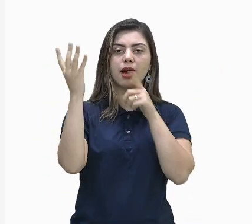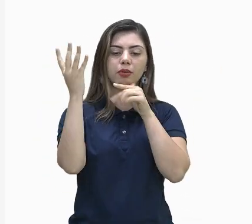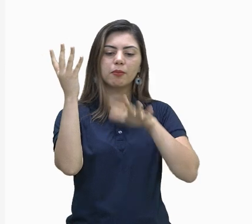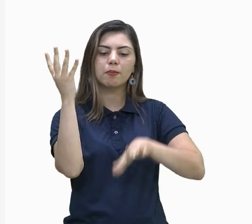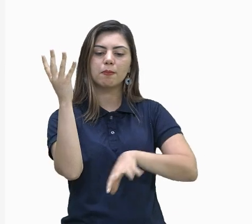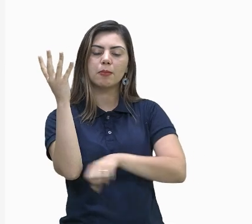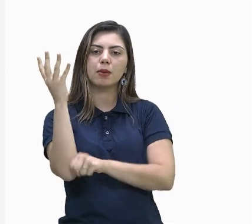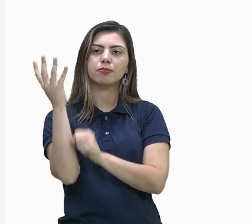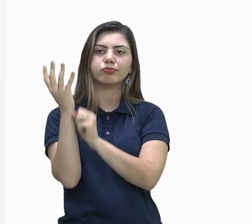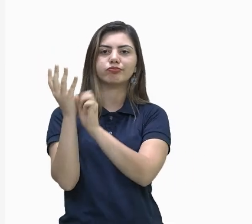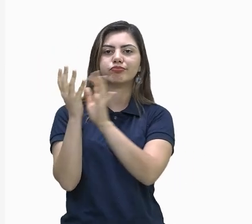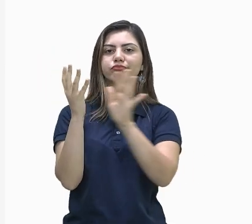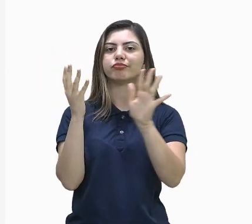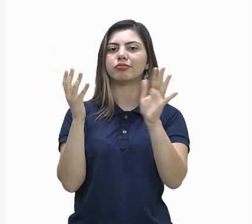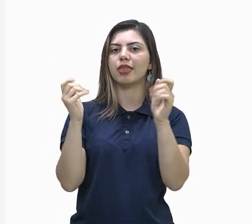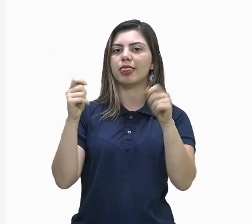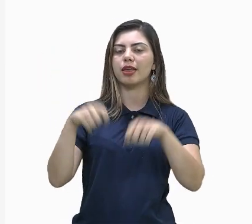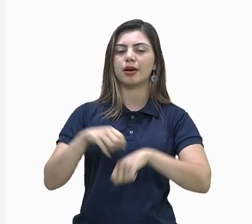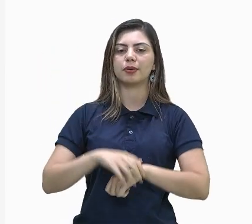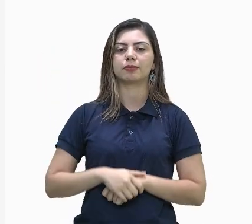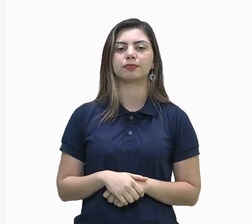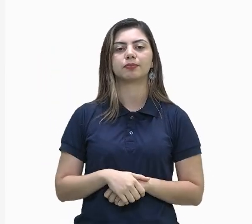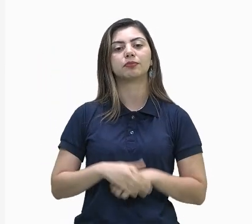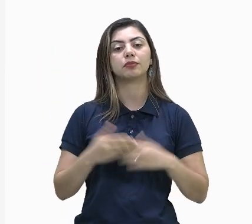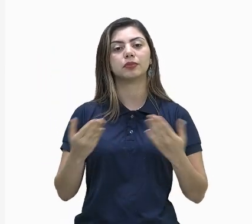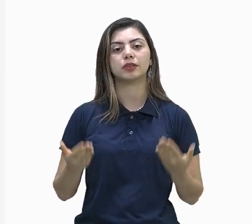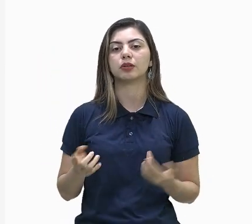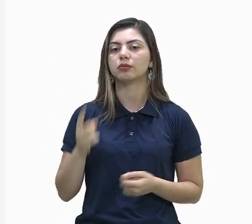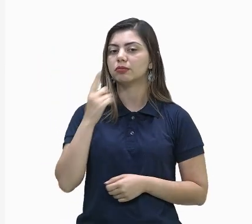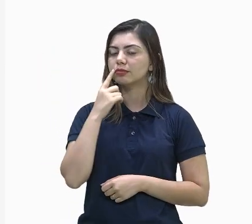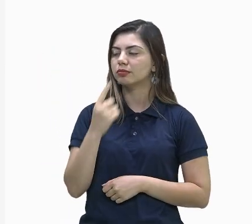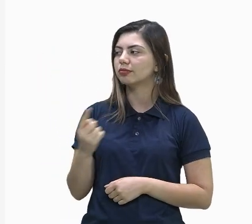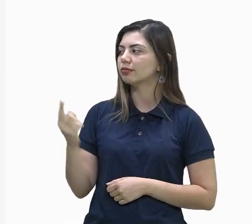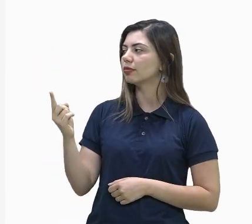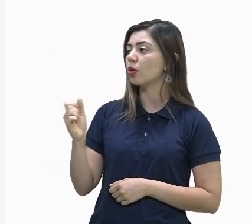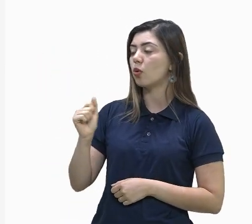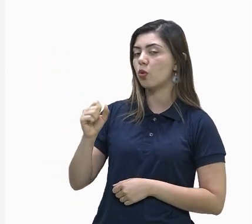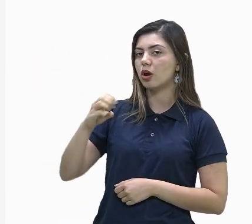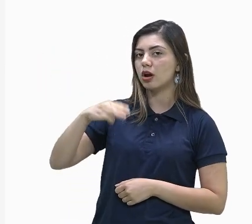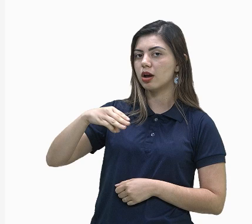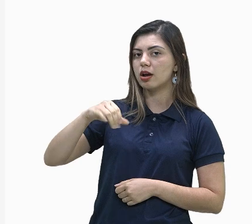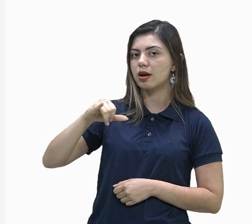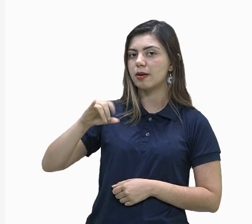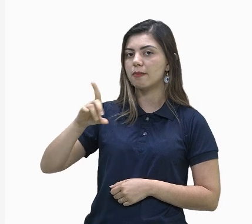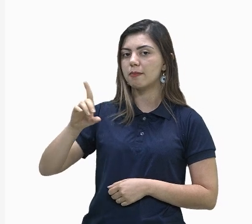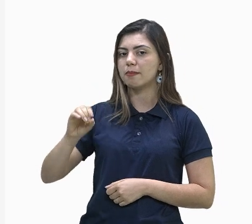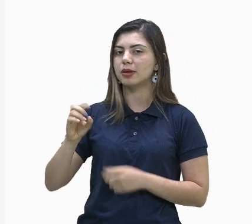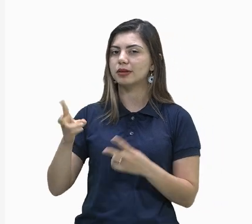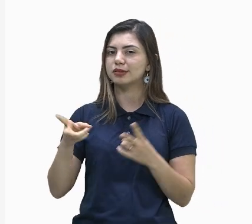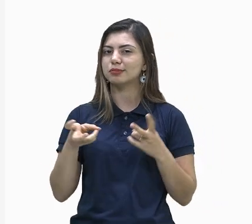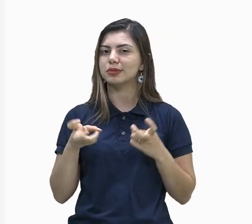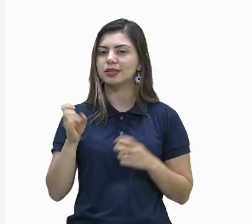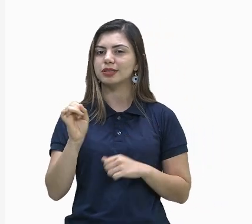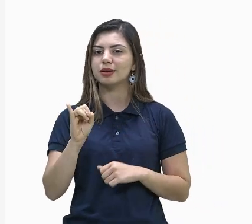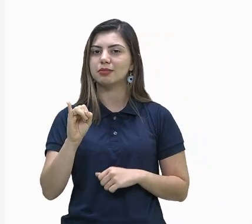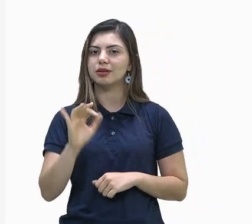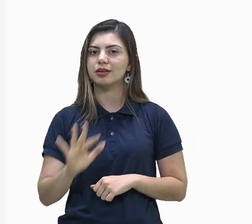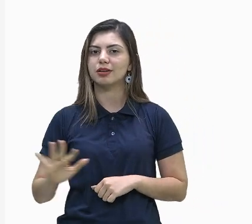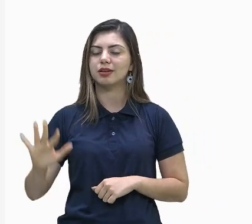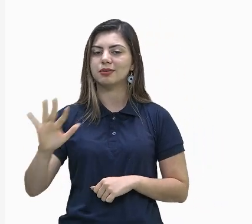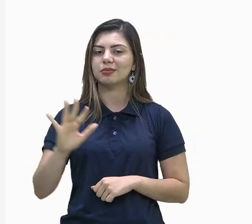forma de amido. O amido, como a gente pode perceber pela imagem,